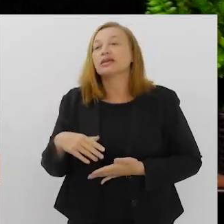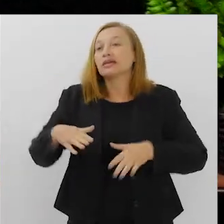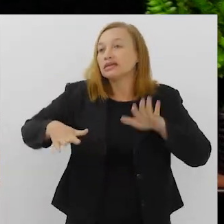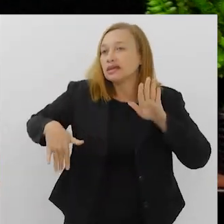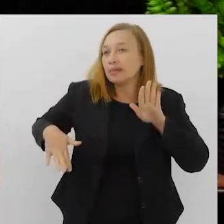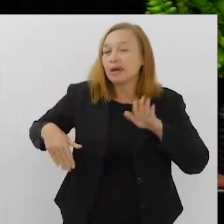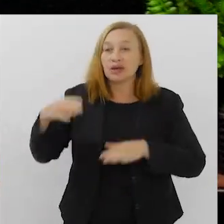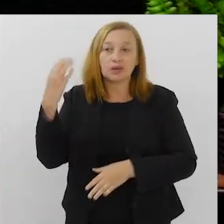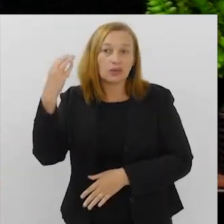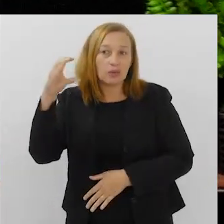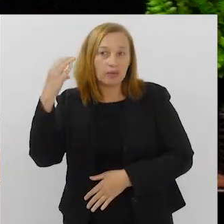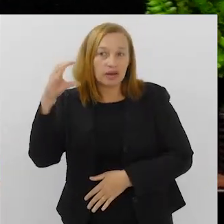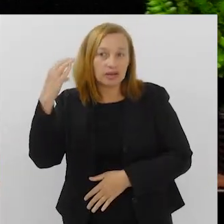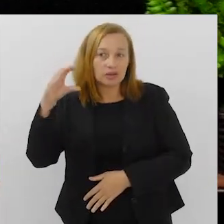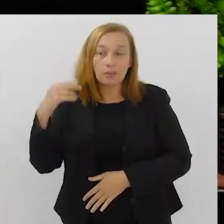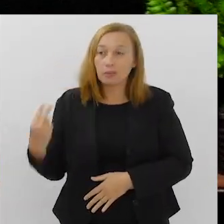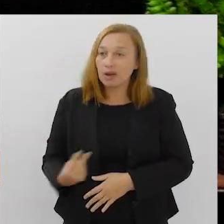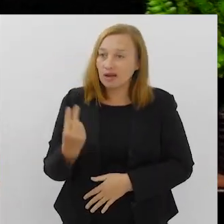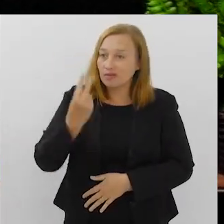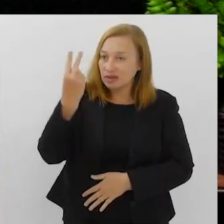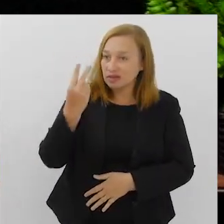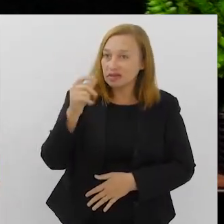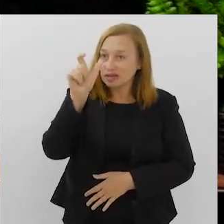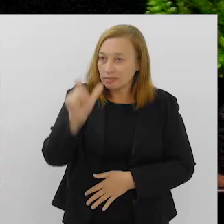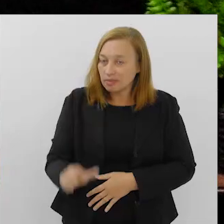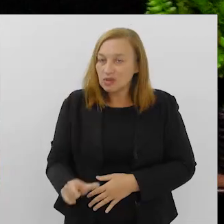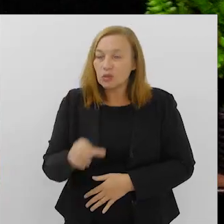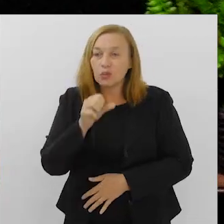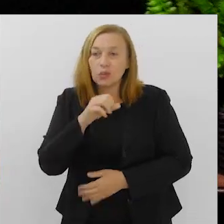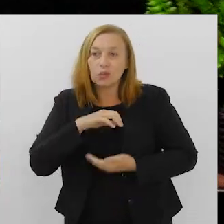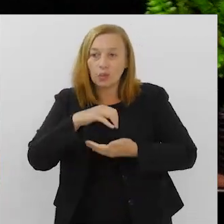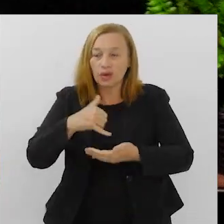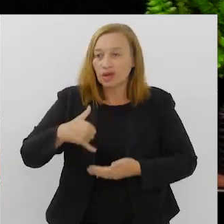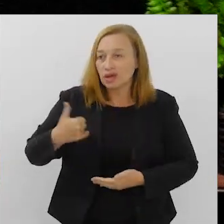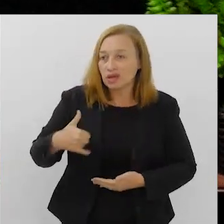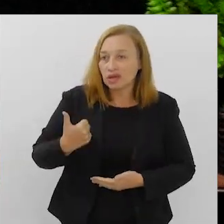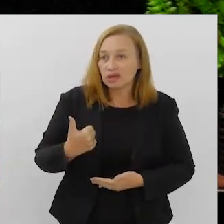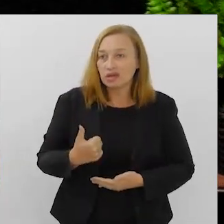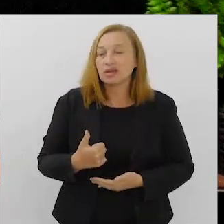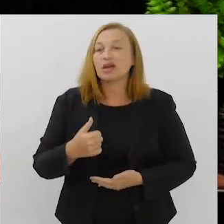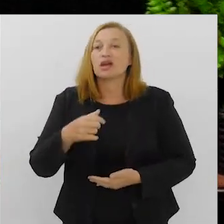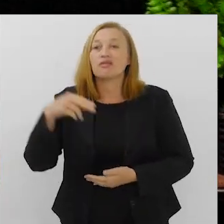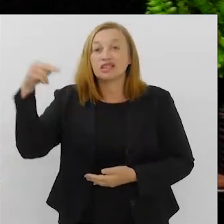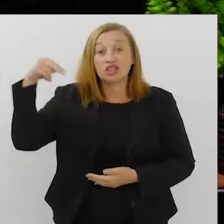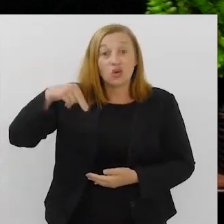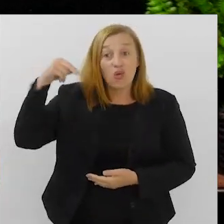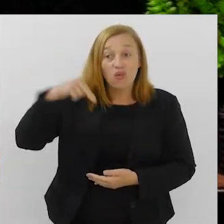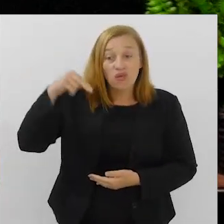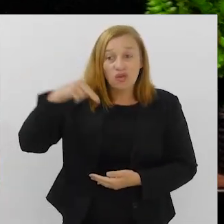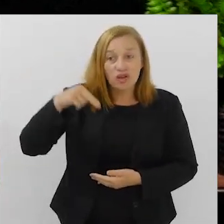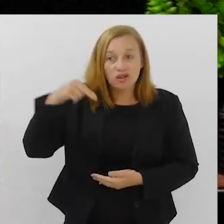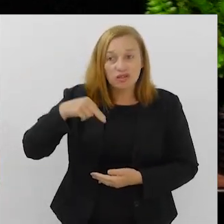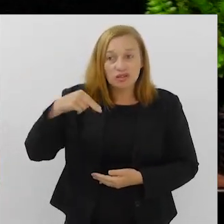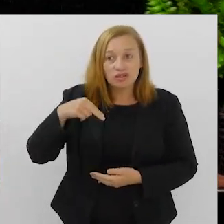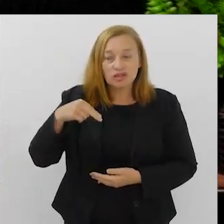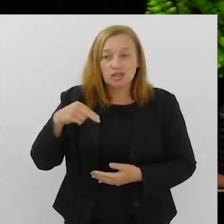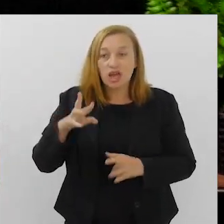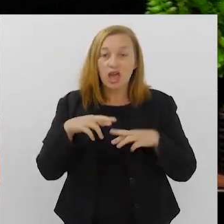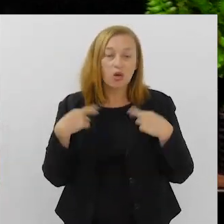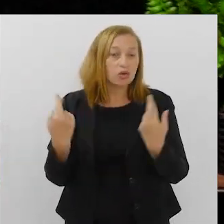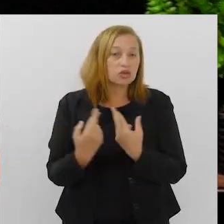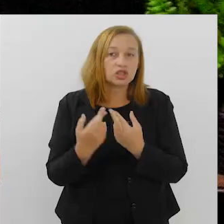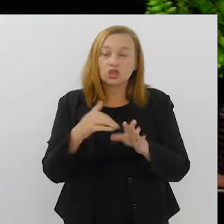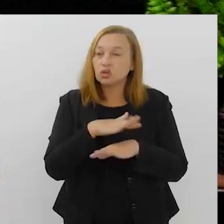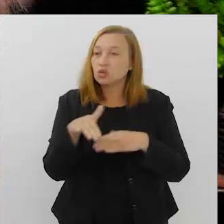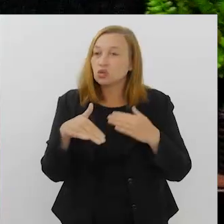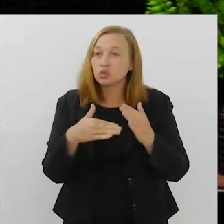que a gente faz na Praia de Copacabana, caminhada pela valorização da pessoa idosa. Esse ano a gente vai fazer em novembro. Então, a gente reúne